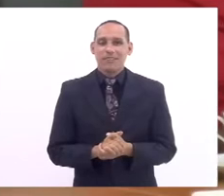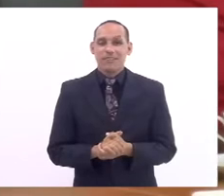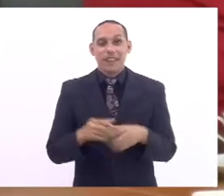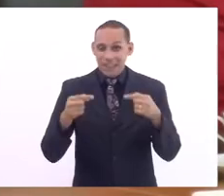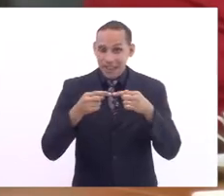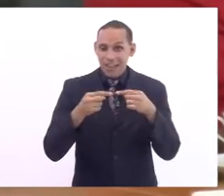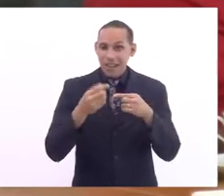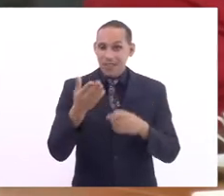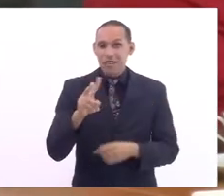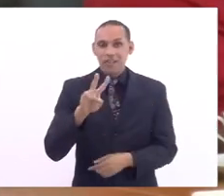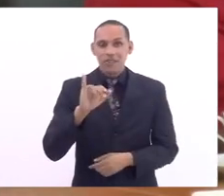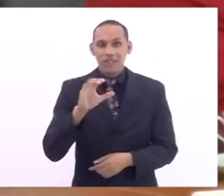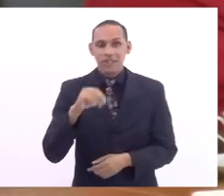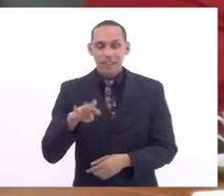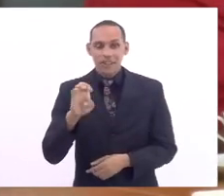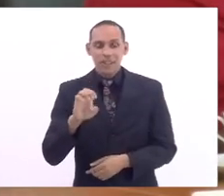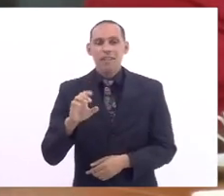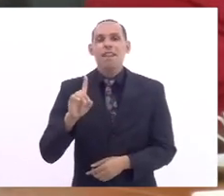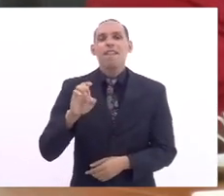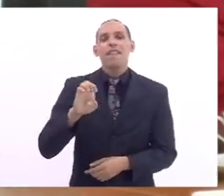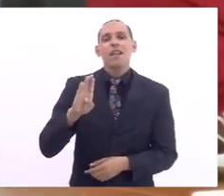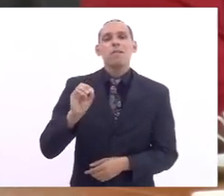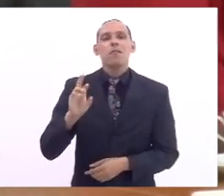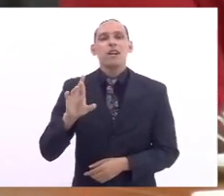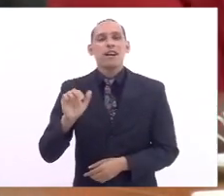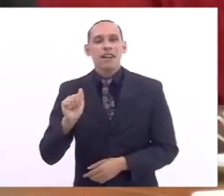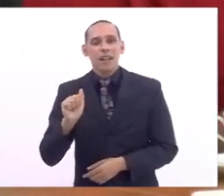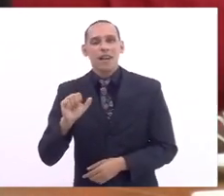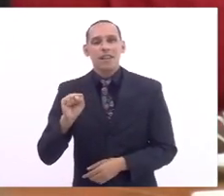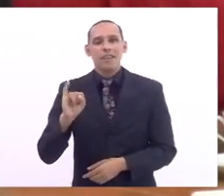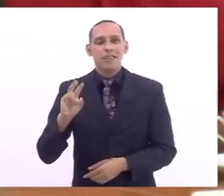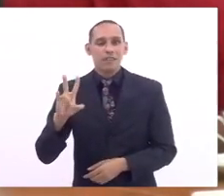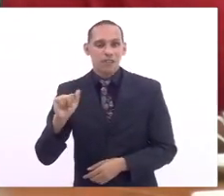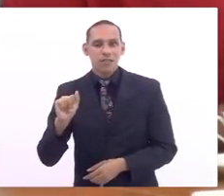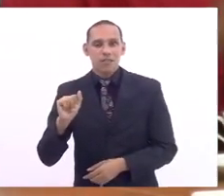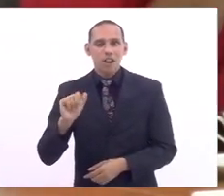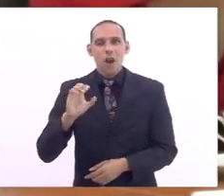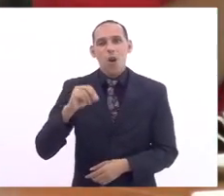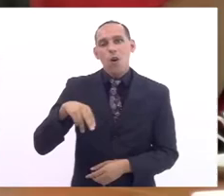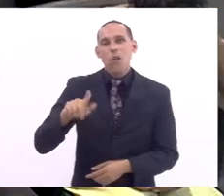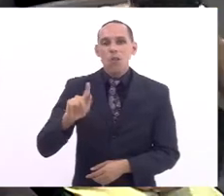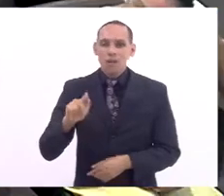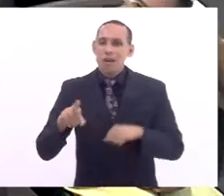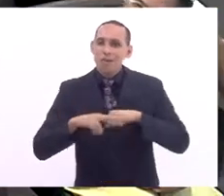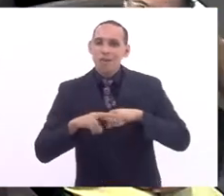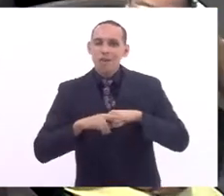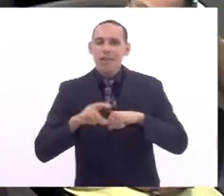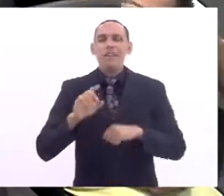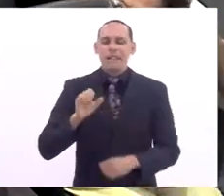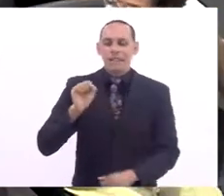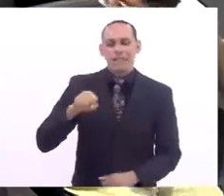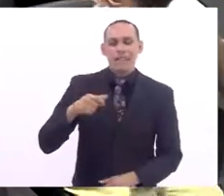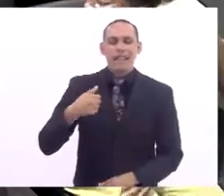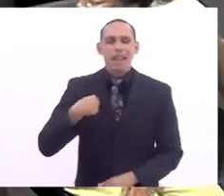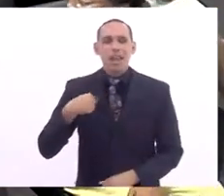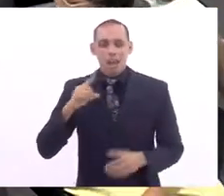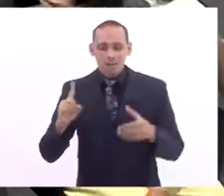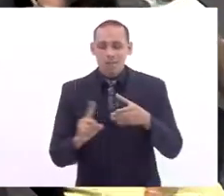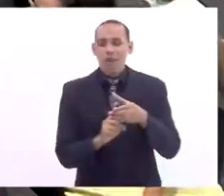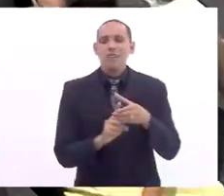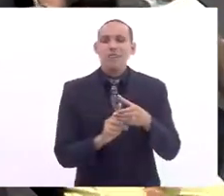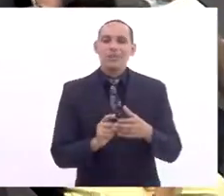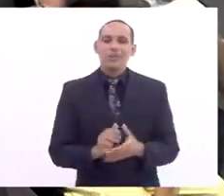consonância com o que disse o Vicente Débora Silva coordenador da ONG Sim sou do meio e Belford Roxo Débora cadê a